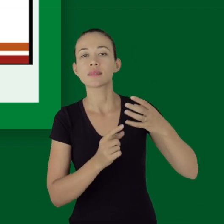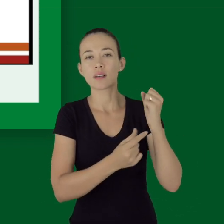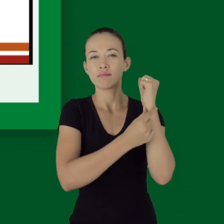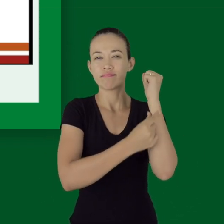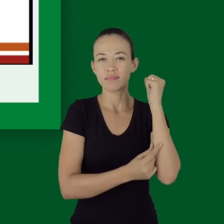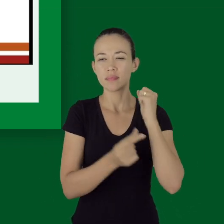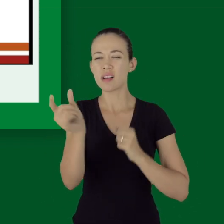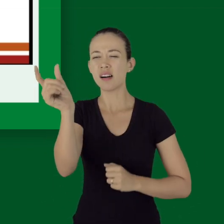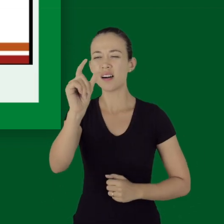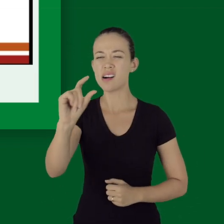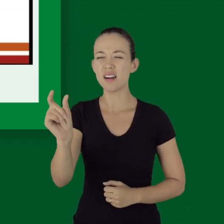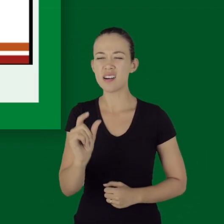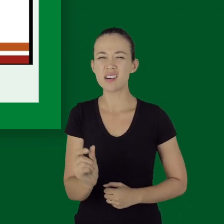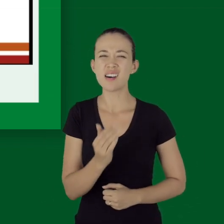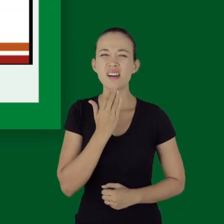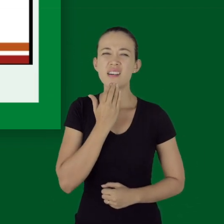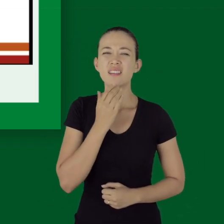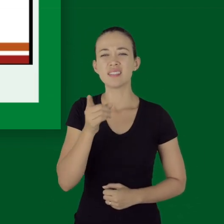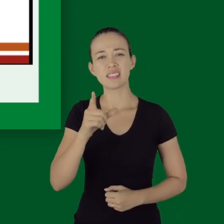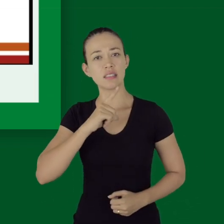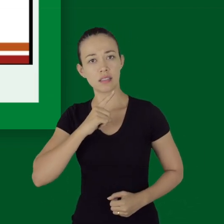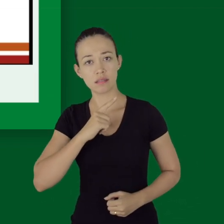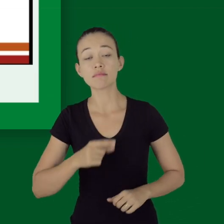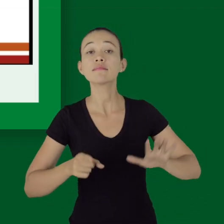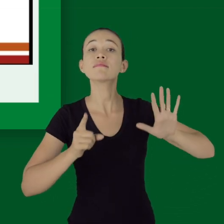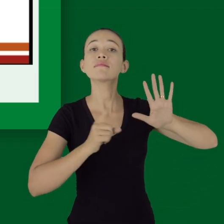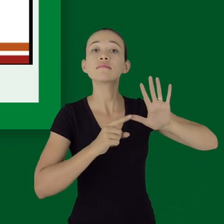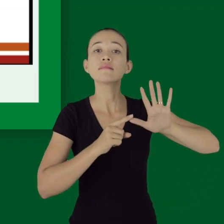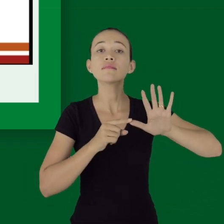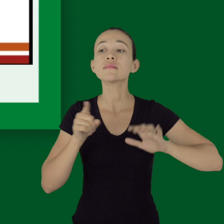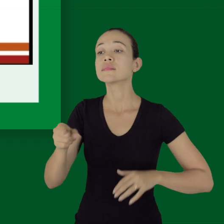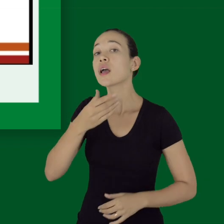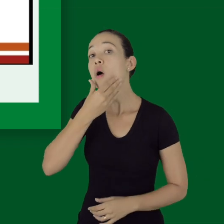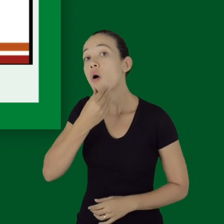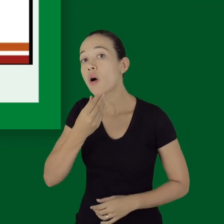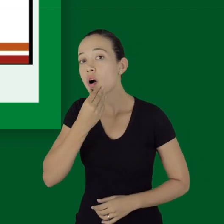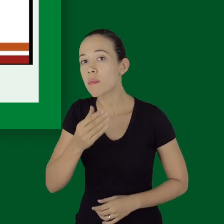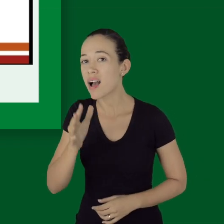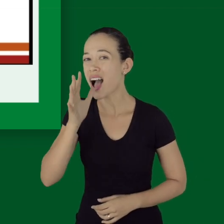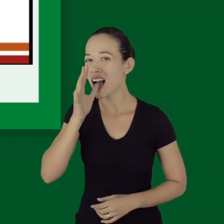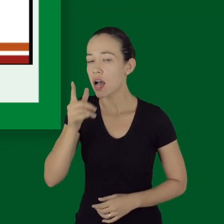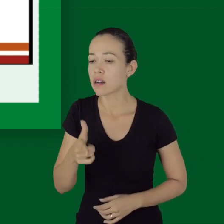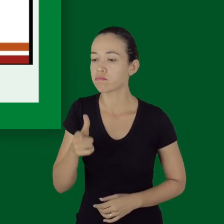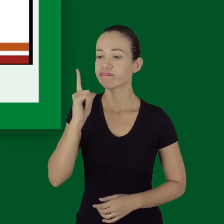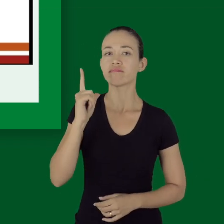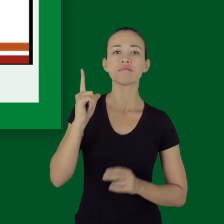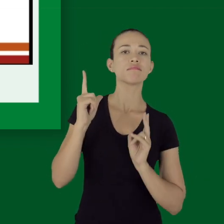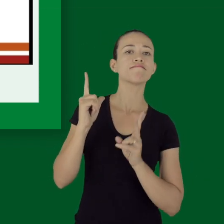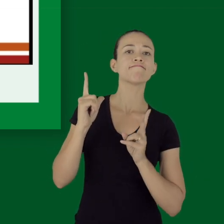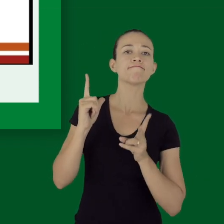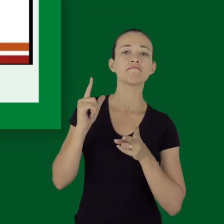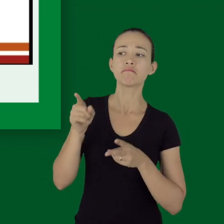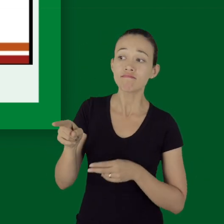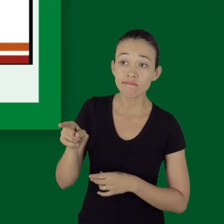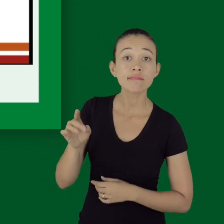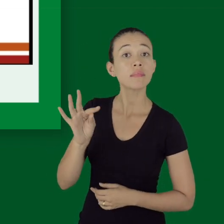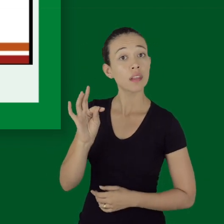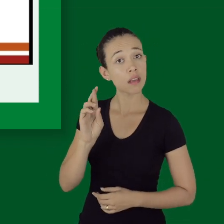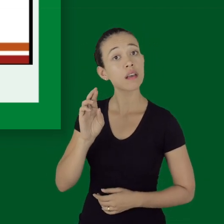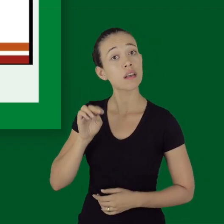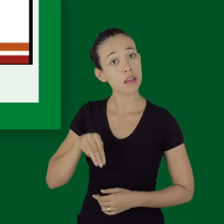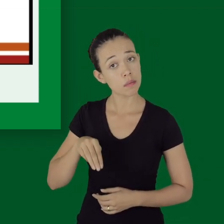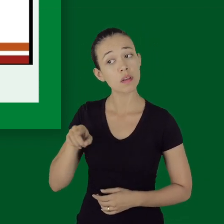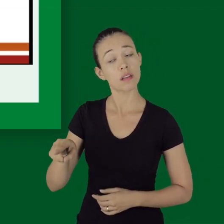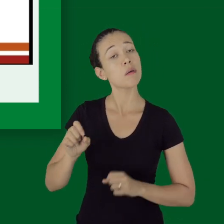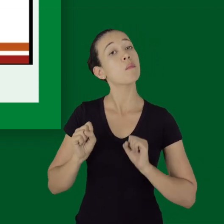que é a ereção peniana, no caso do homem, precisa chamar a atenção como um indício de lesão medular. Não é muito comum,